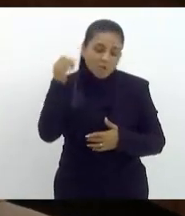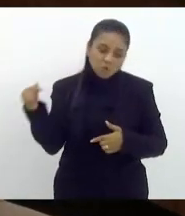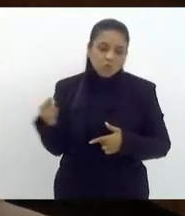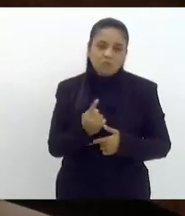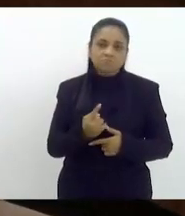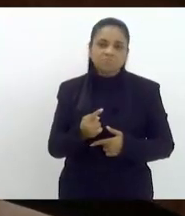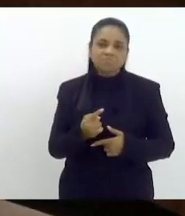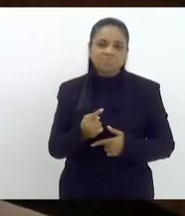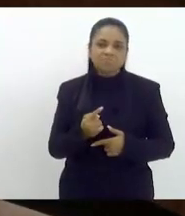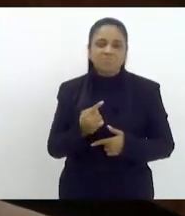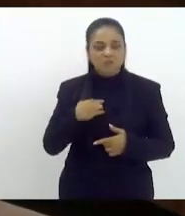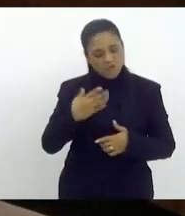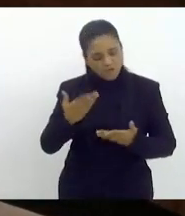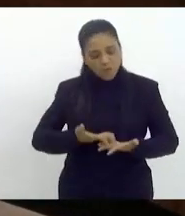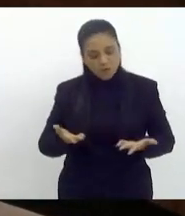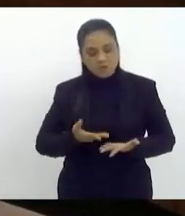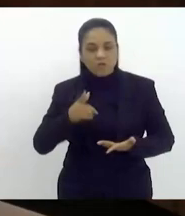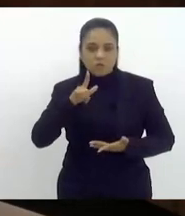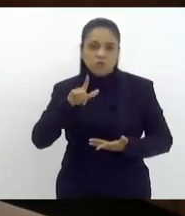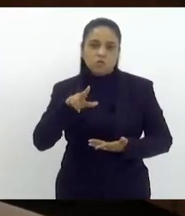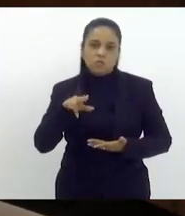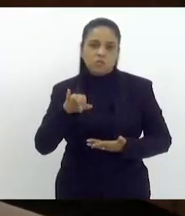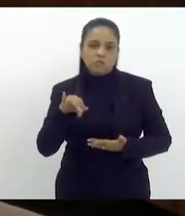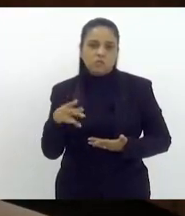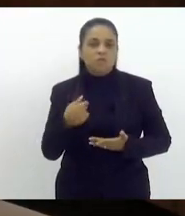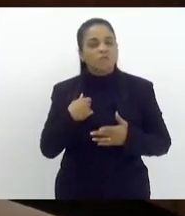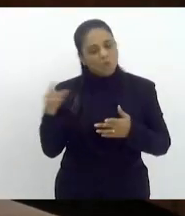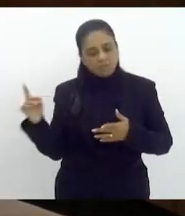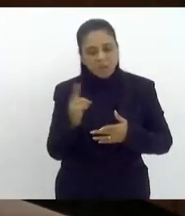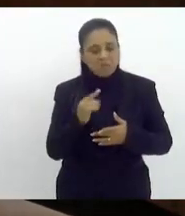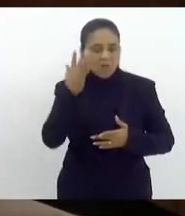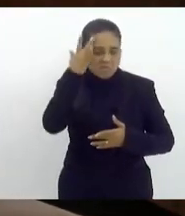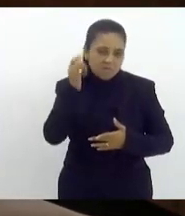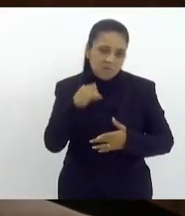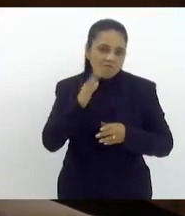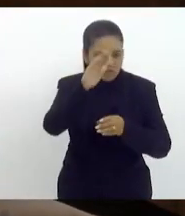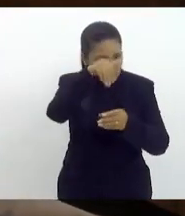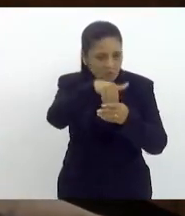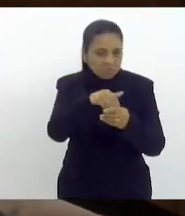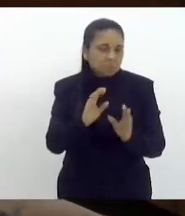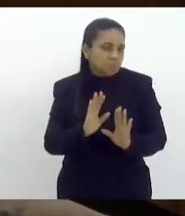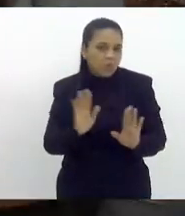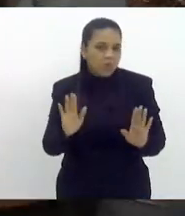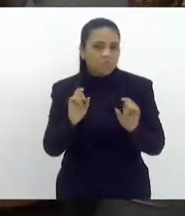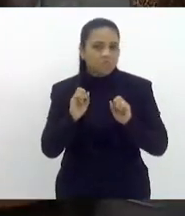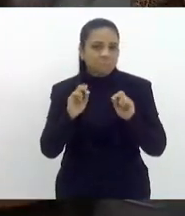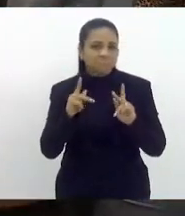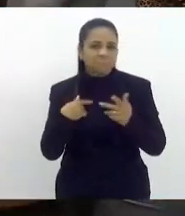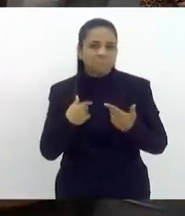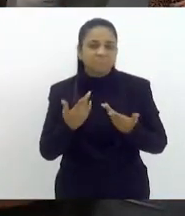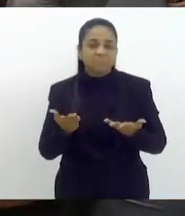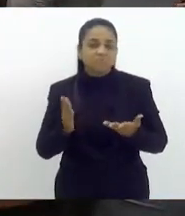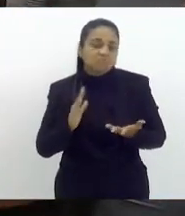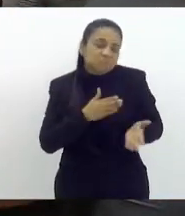a doce Lucinha estará aqui amanhã então a gente volta a matéria do jeito que deputados